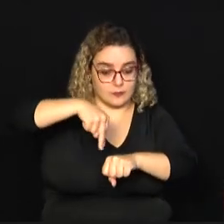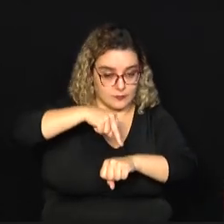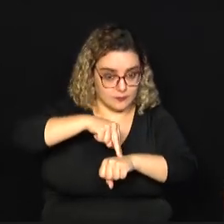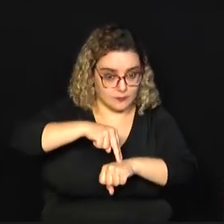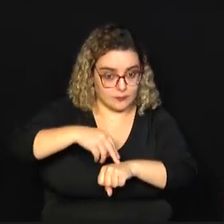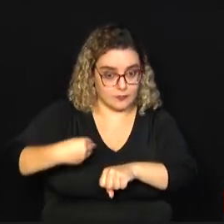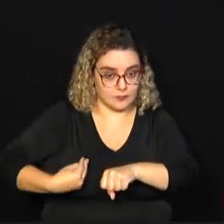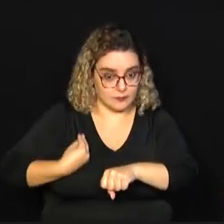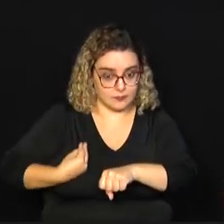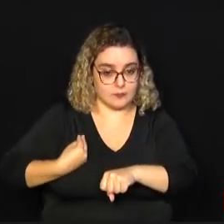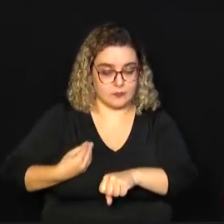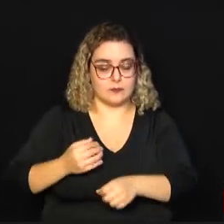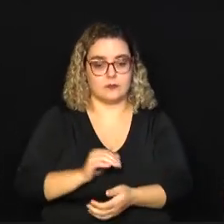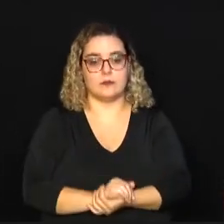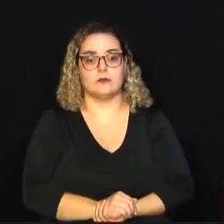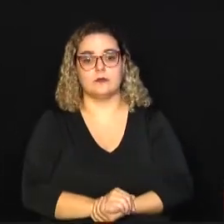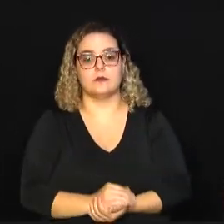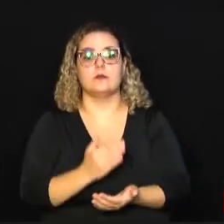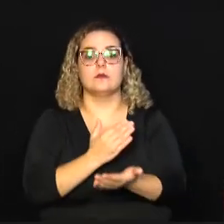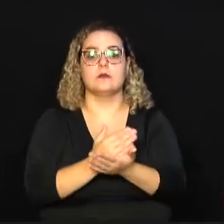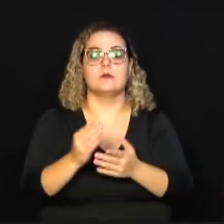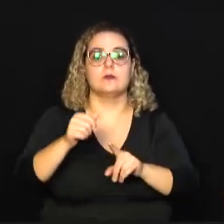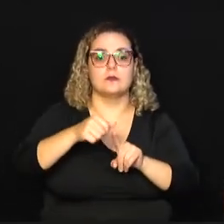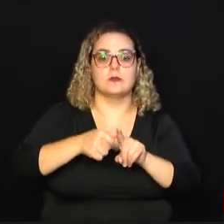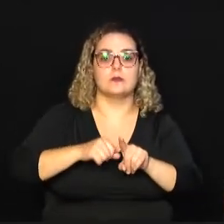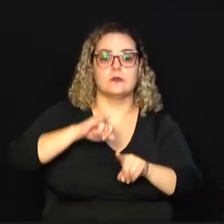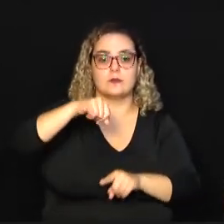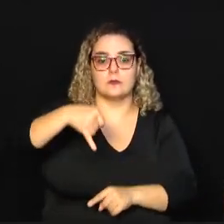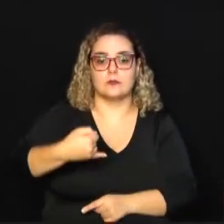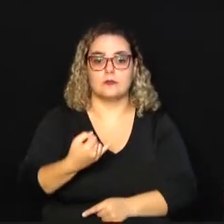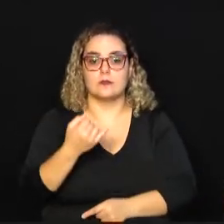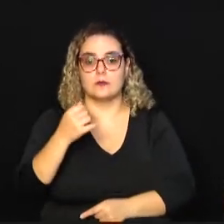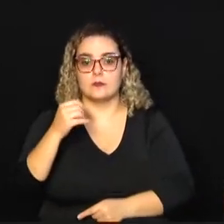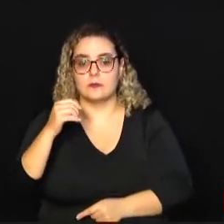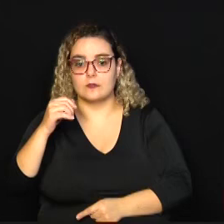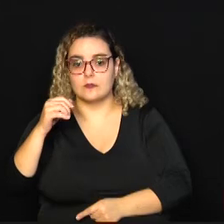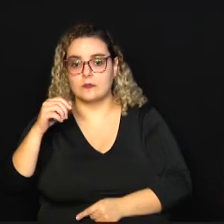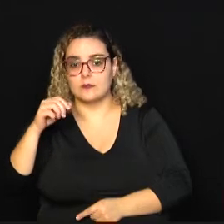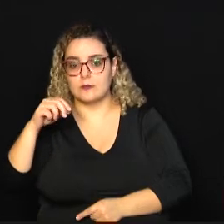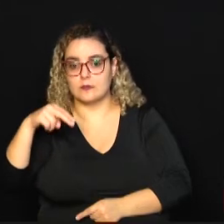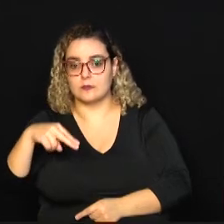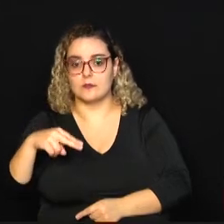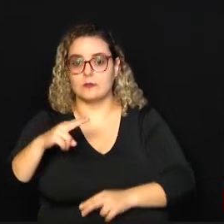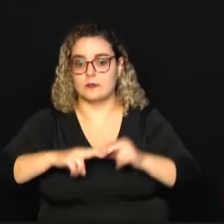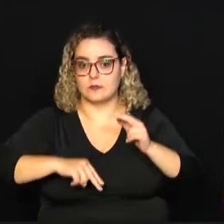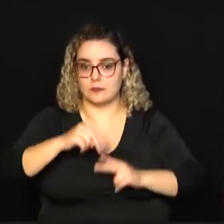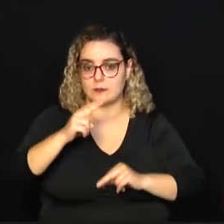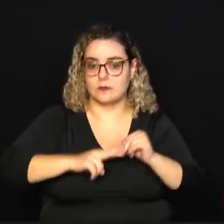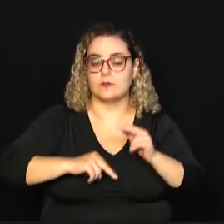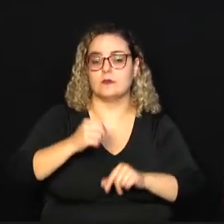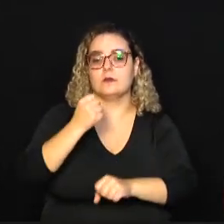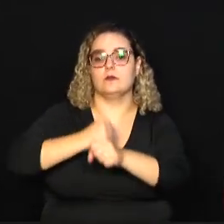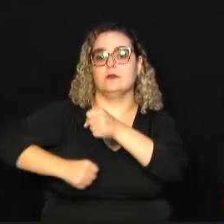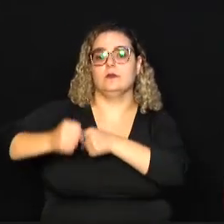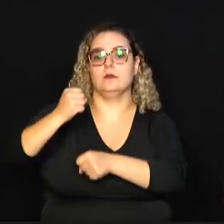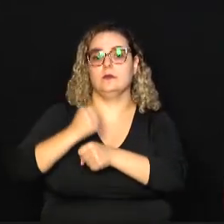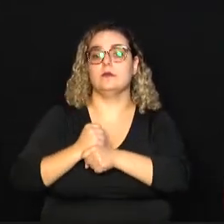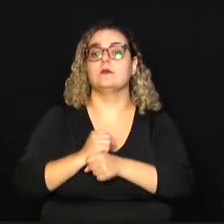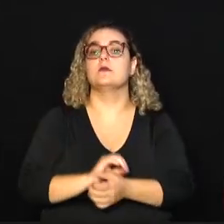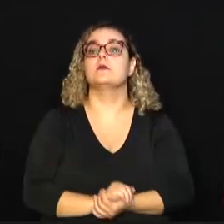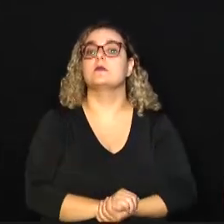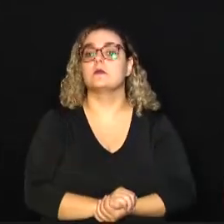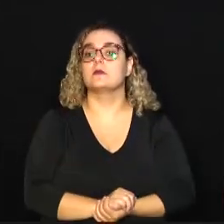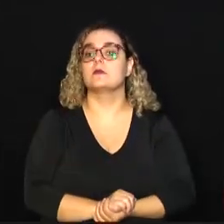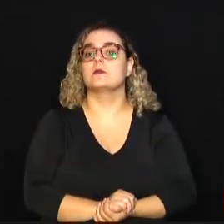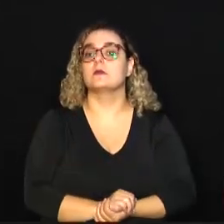que começou em junho do ano passado com a Marcha pelo SUS.